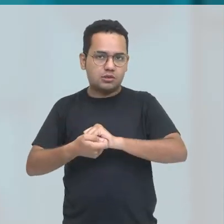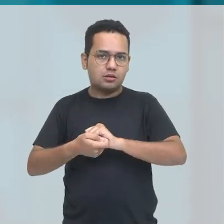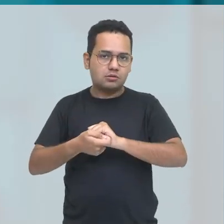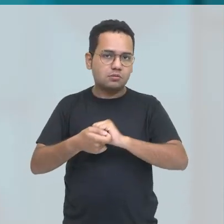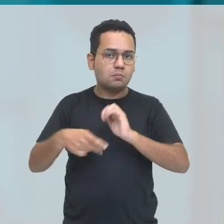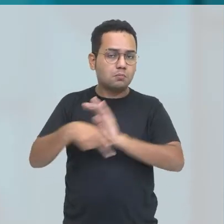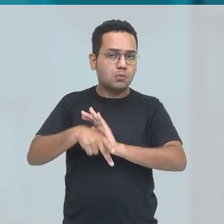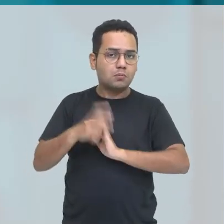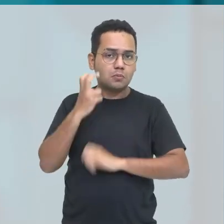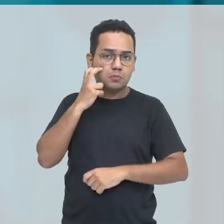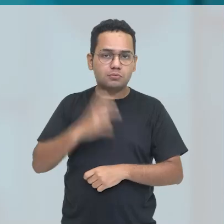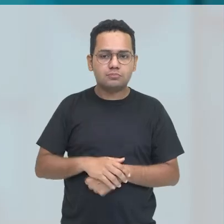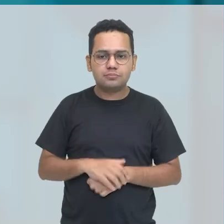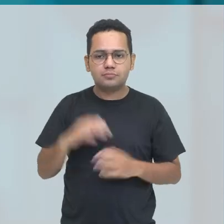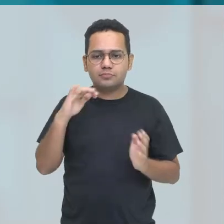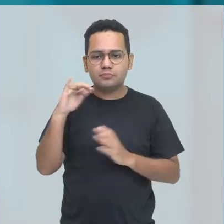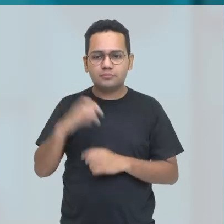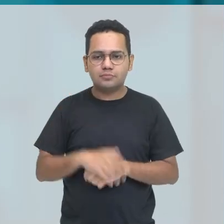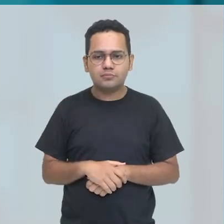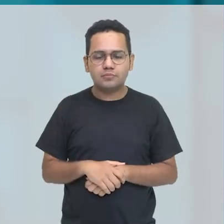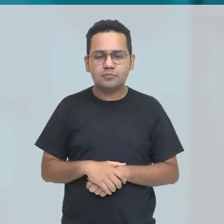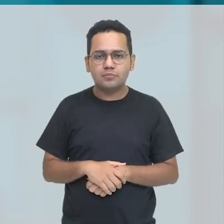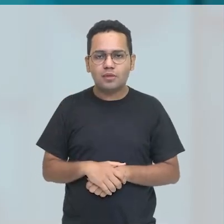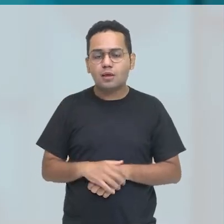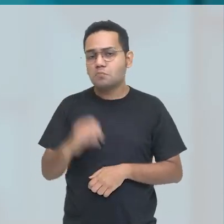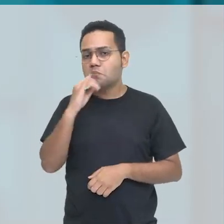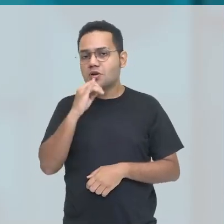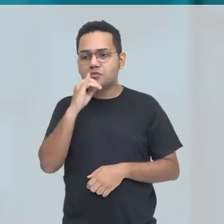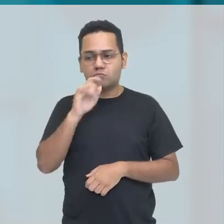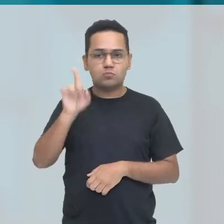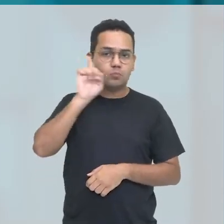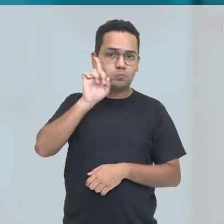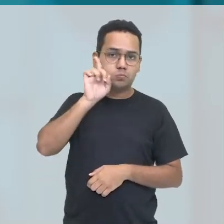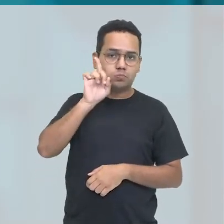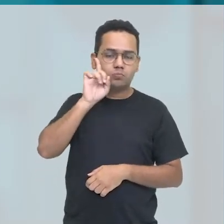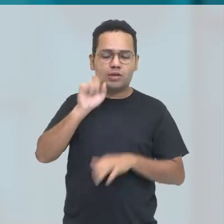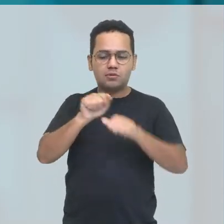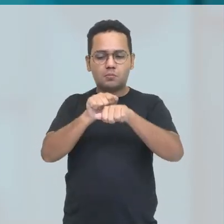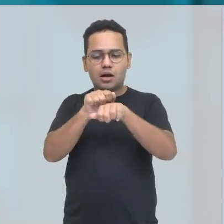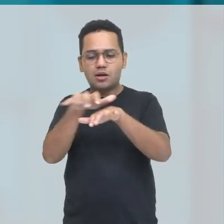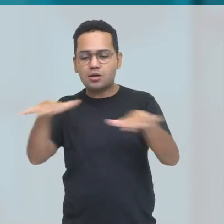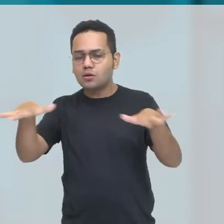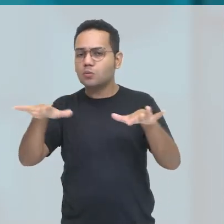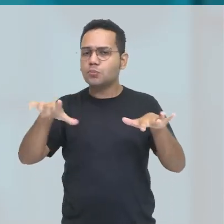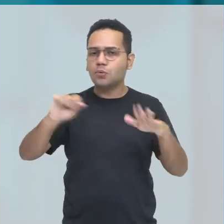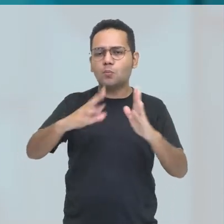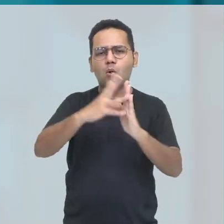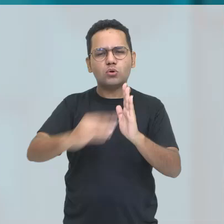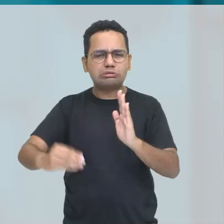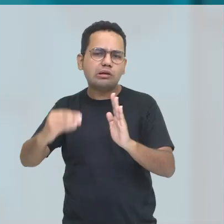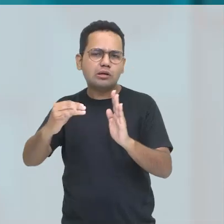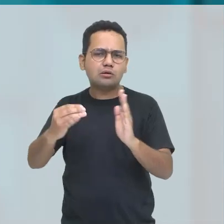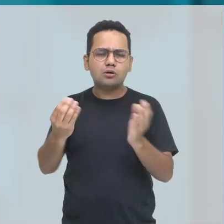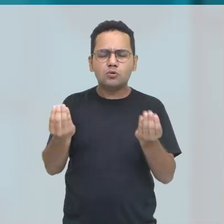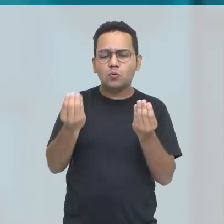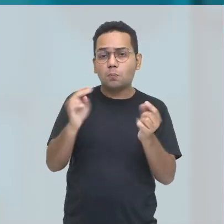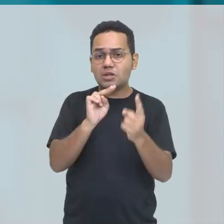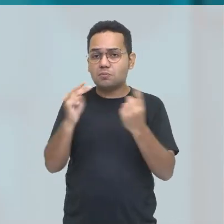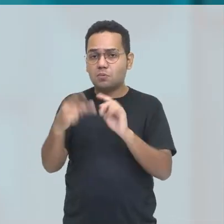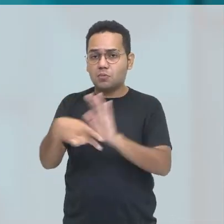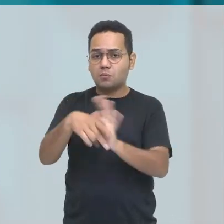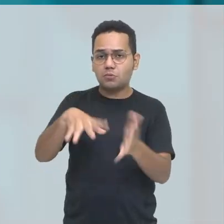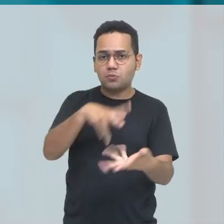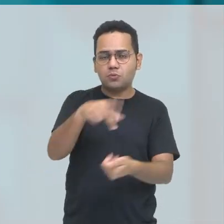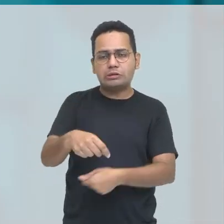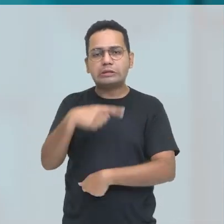a cultura americana, ela espalhou para o mundo sua forma de ver o mundo, através das músicas, através de